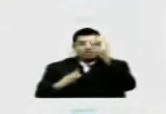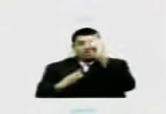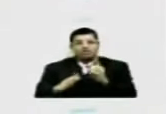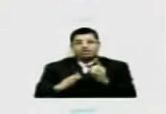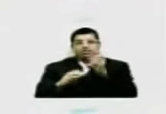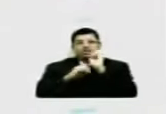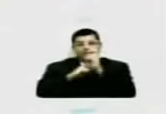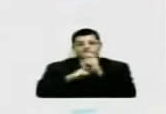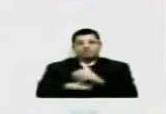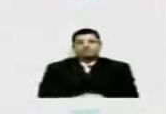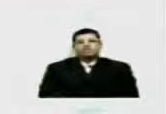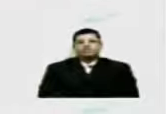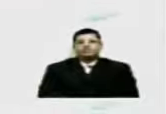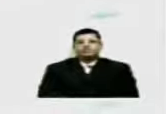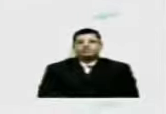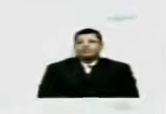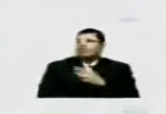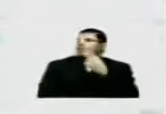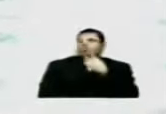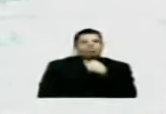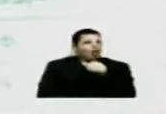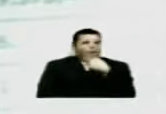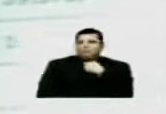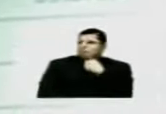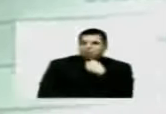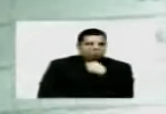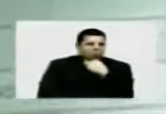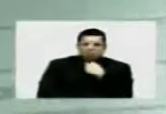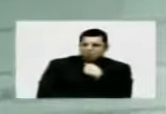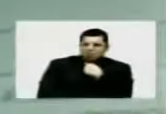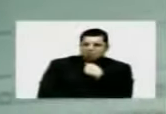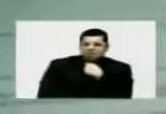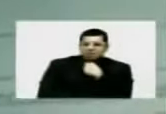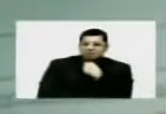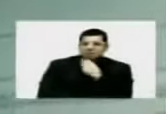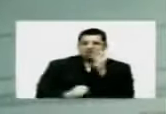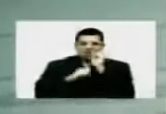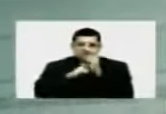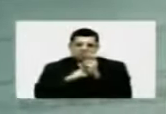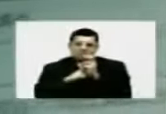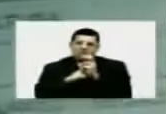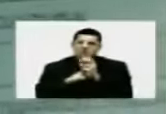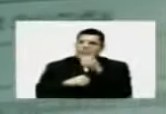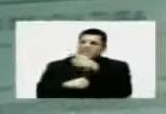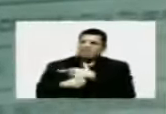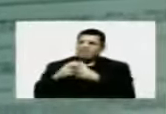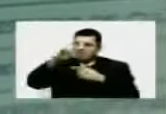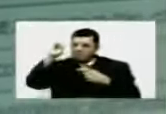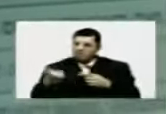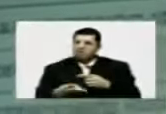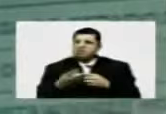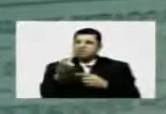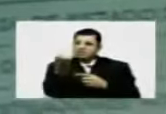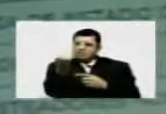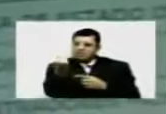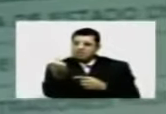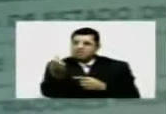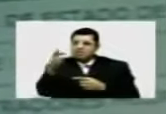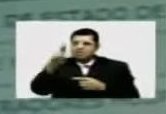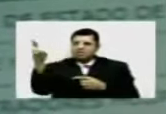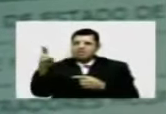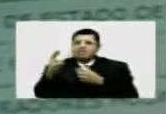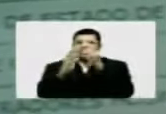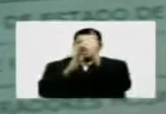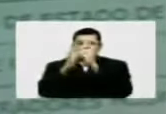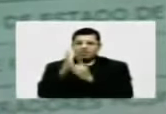Assembleia Legislativa. Não pode a Assembleia Legislativa, deputado Sinésio, ter 2 milhões e 700 mil